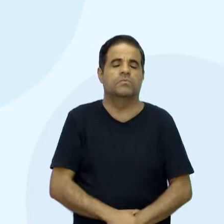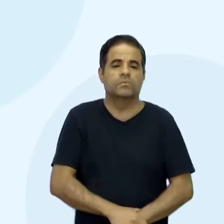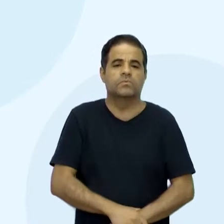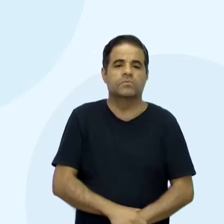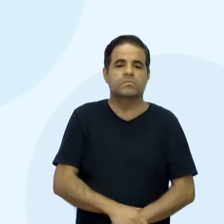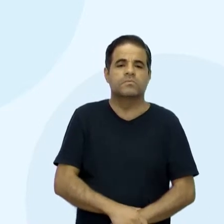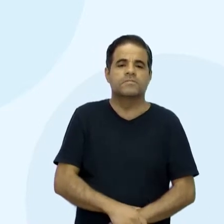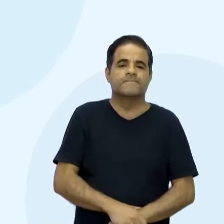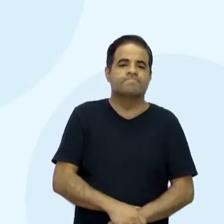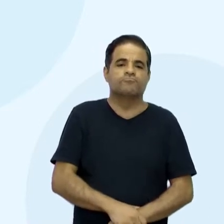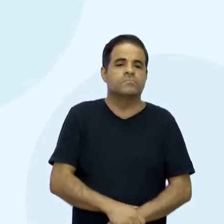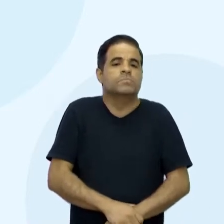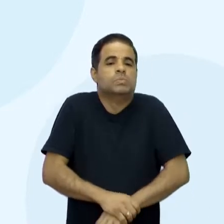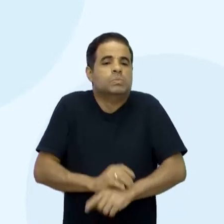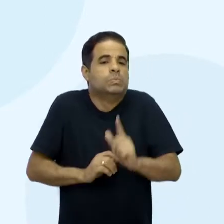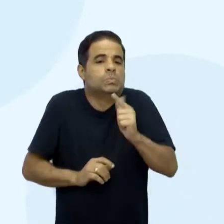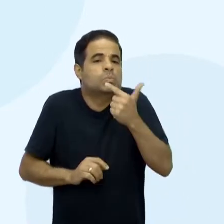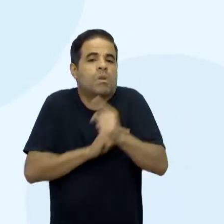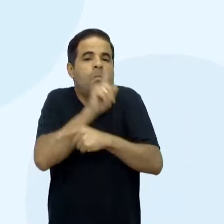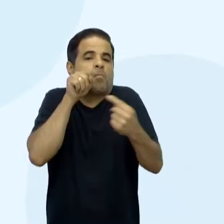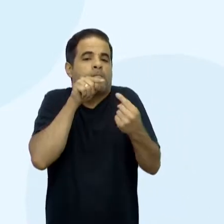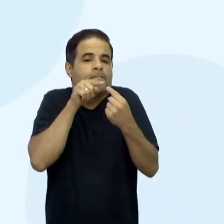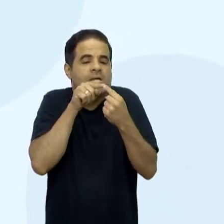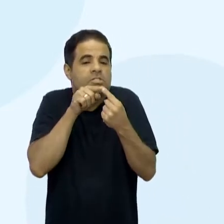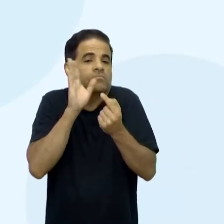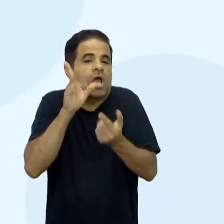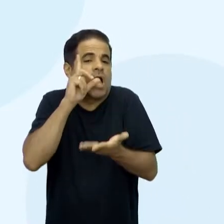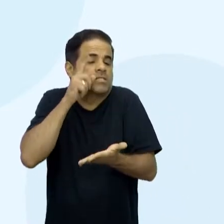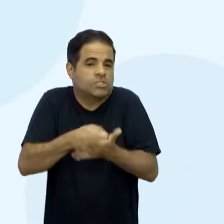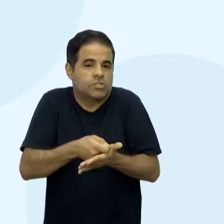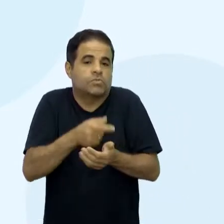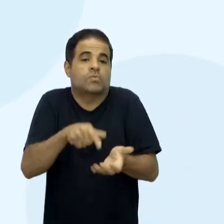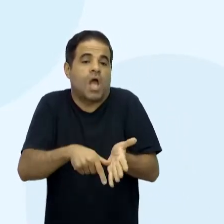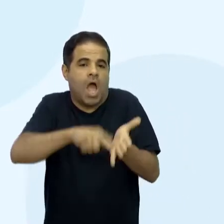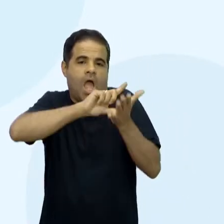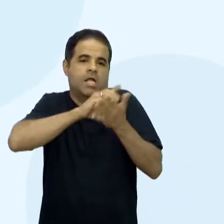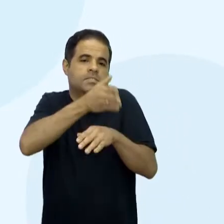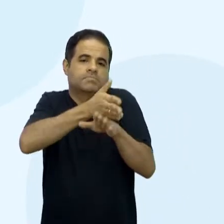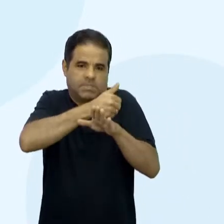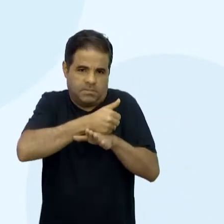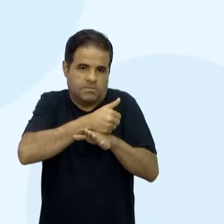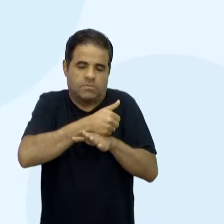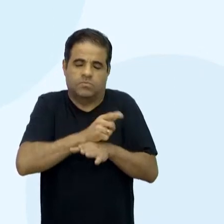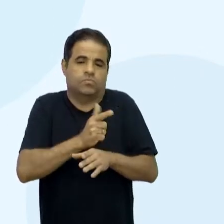O fato de não ter um objetivo pré-decidido,